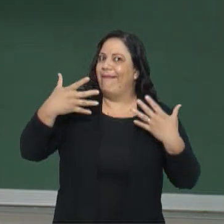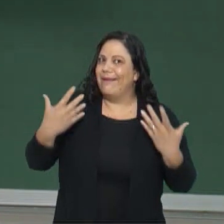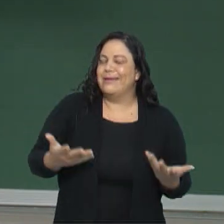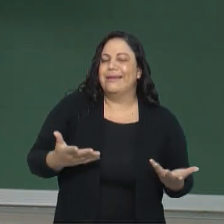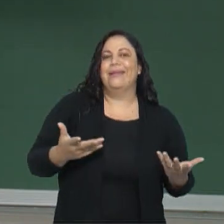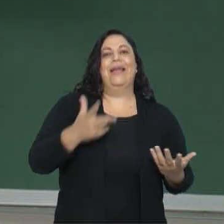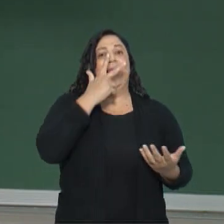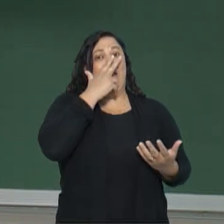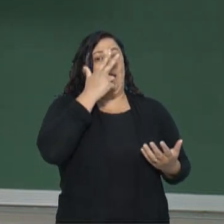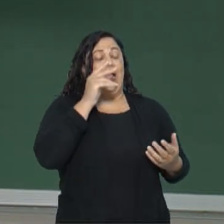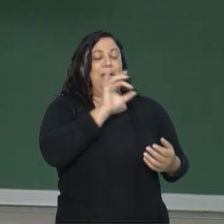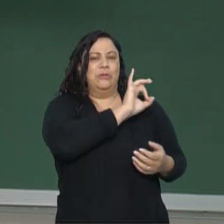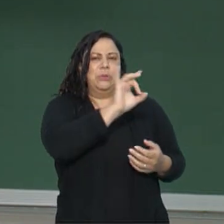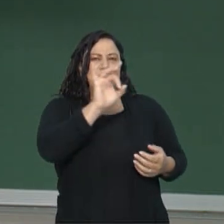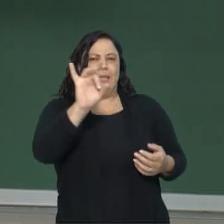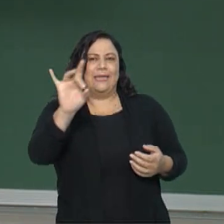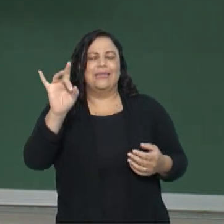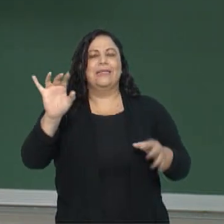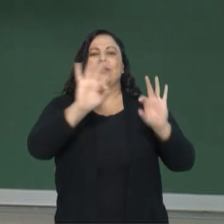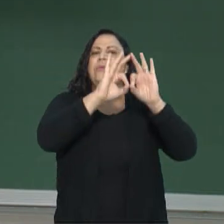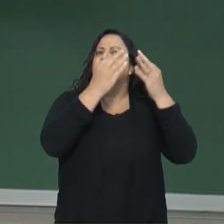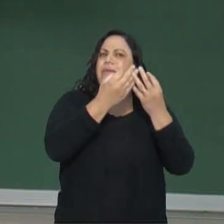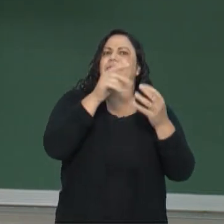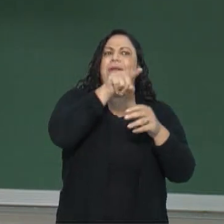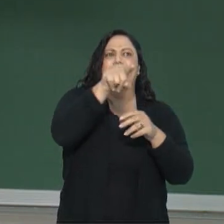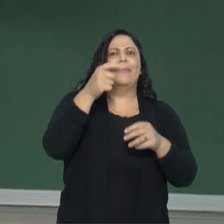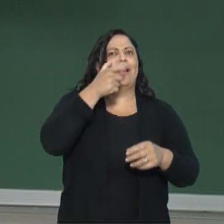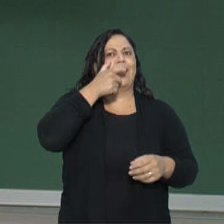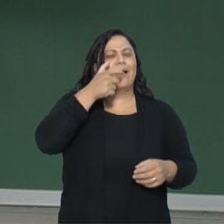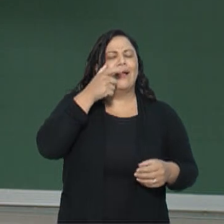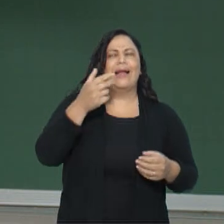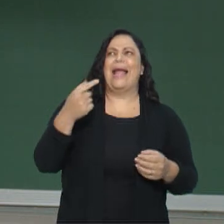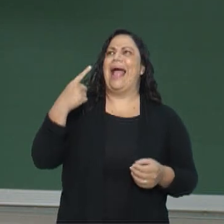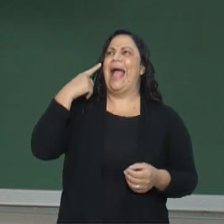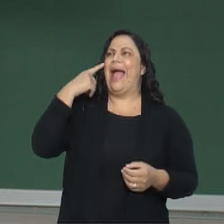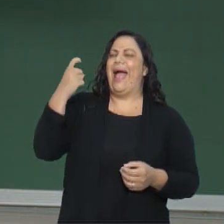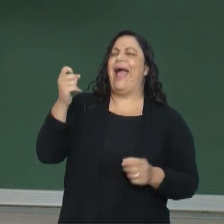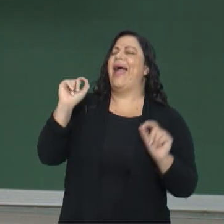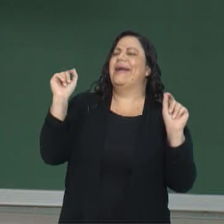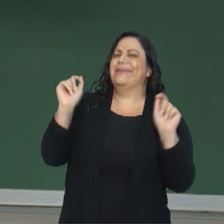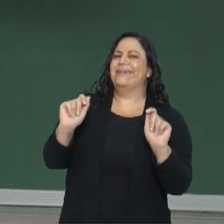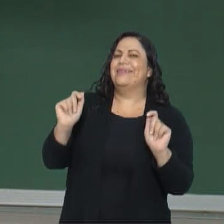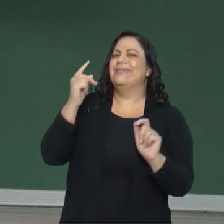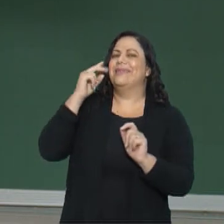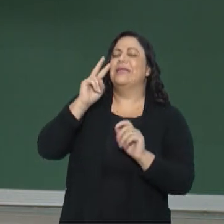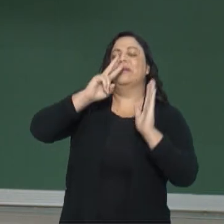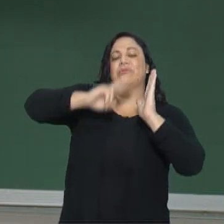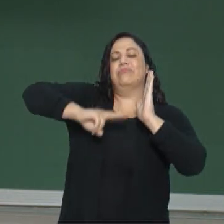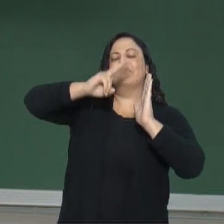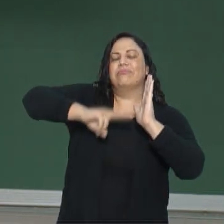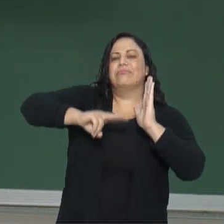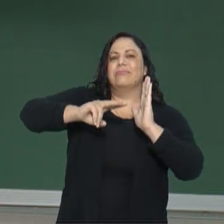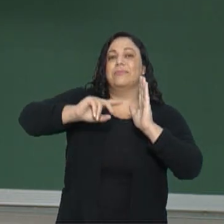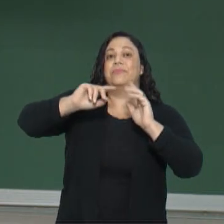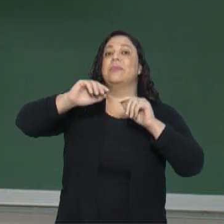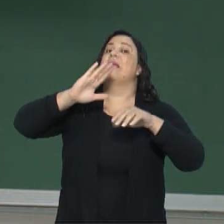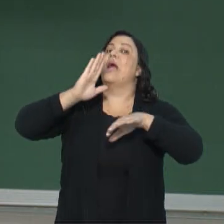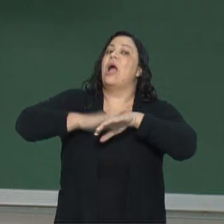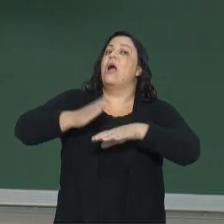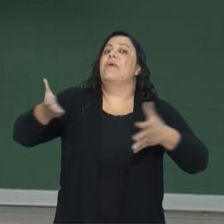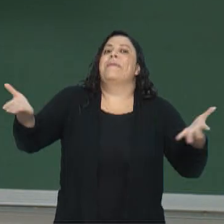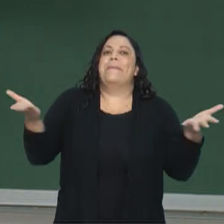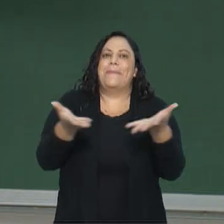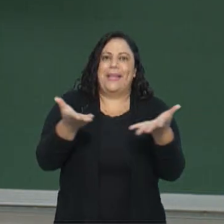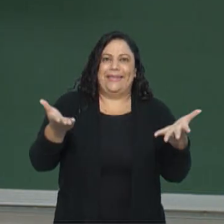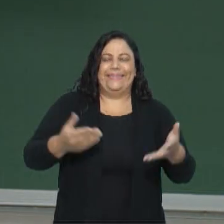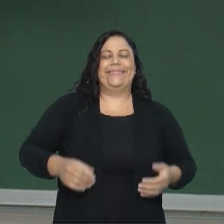um de vocês, porque foi desafio. Eu quero ver se meu tio sabe, se meu padrasto sabe ler o que está escrito ali. Trouxe mais desafios nessa aula de